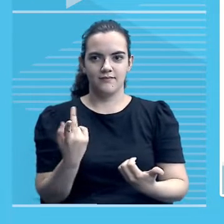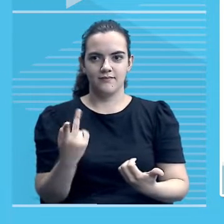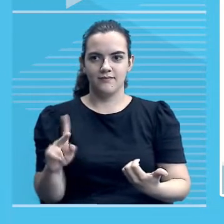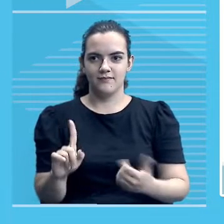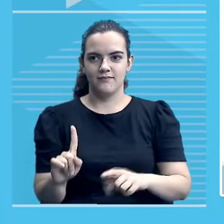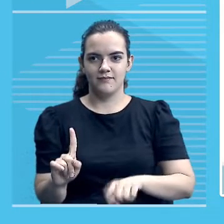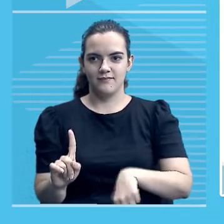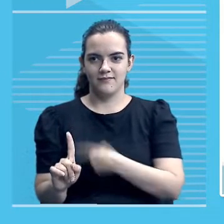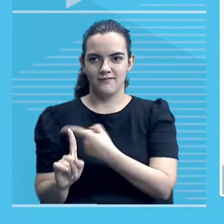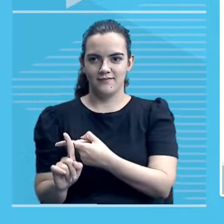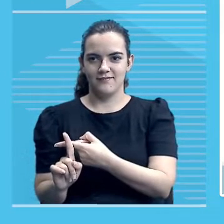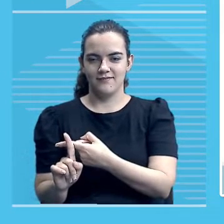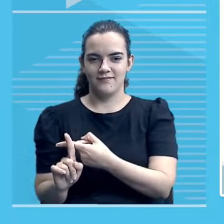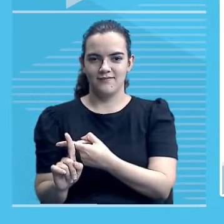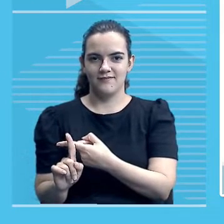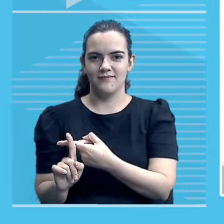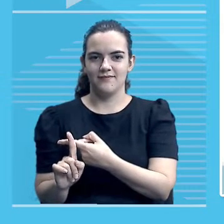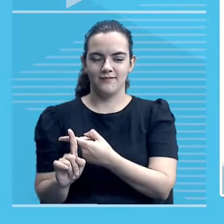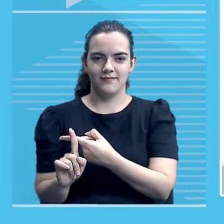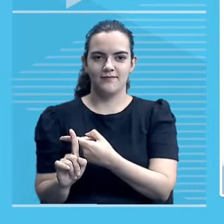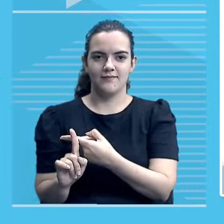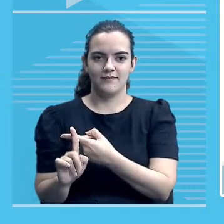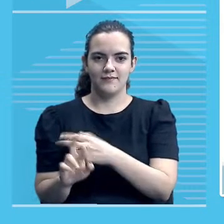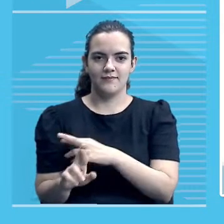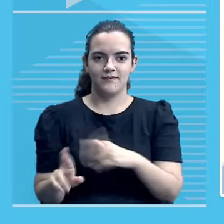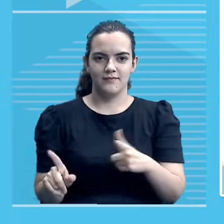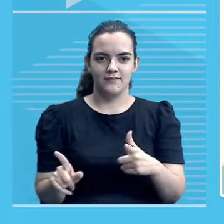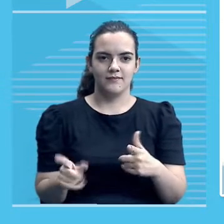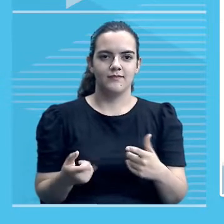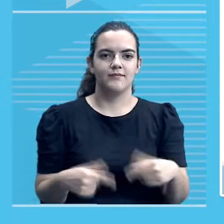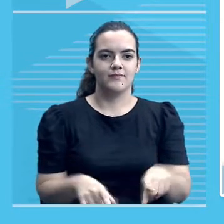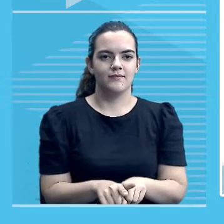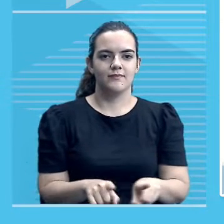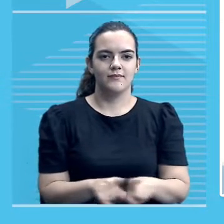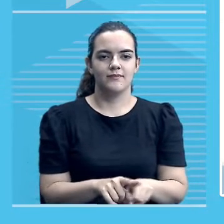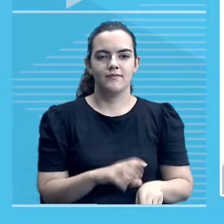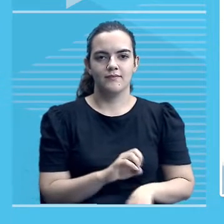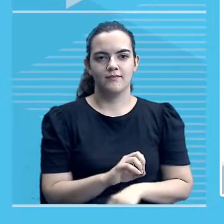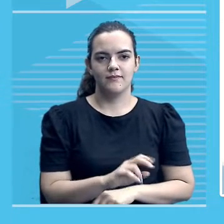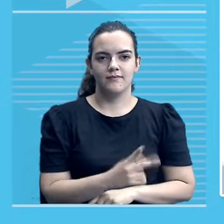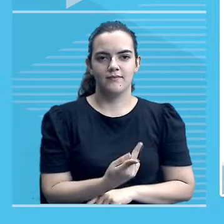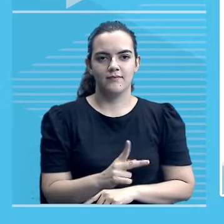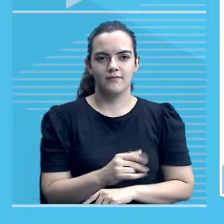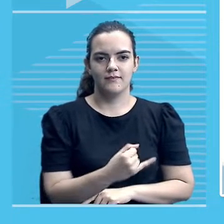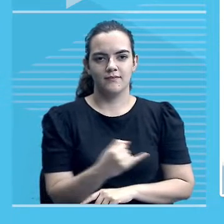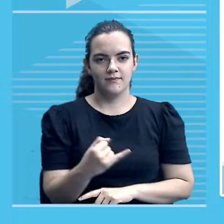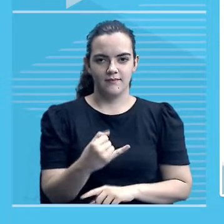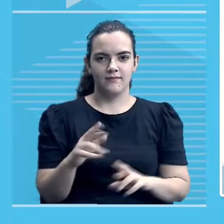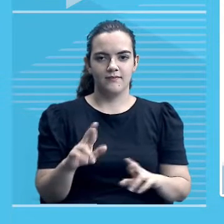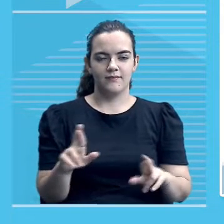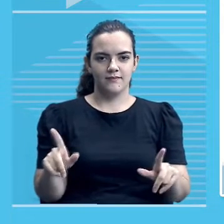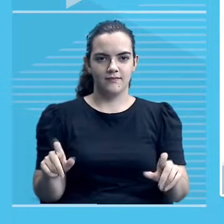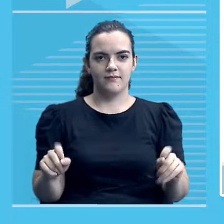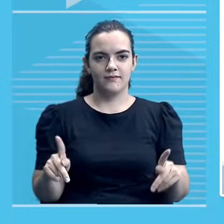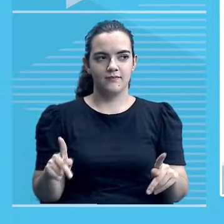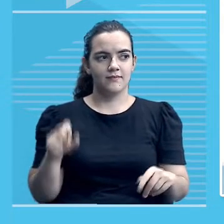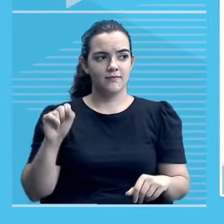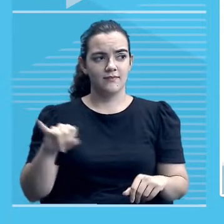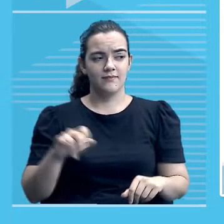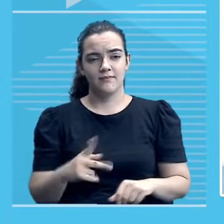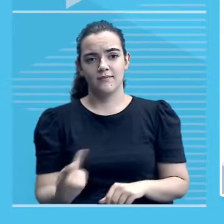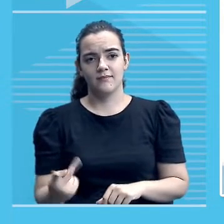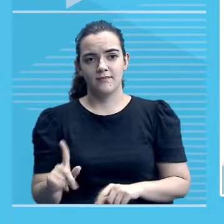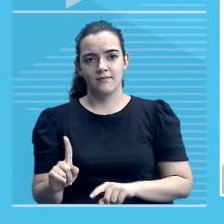H+, e um ânion diferente de OH-. Porque se for H+, vai ser um ácido. E se